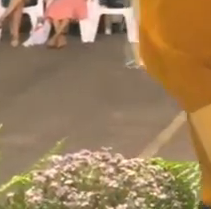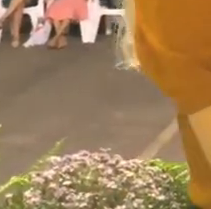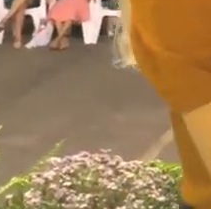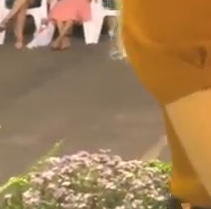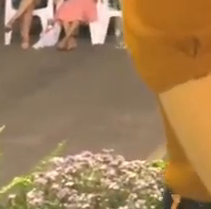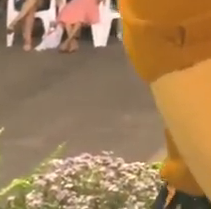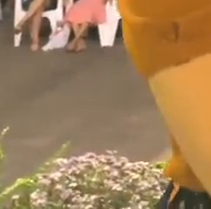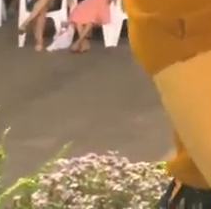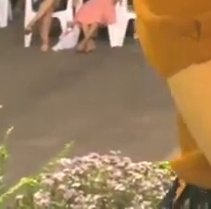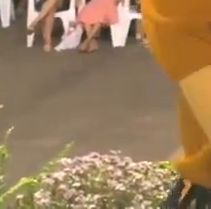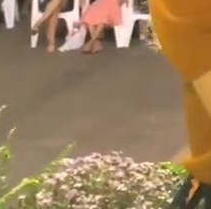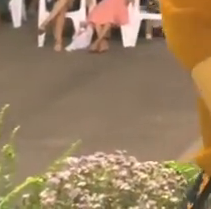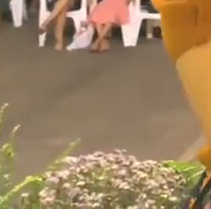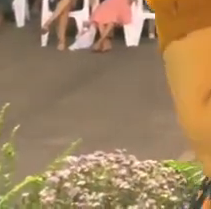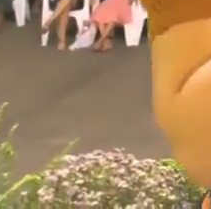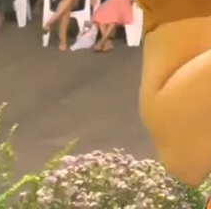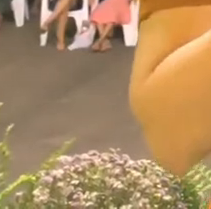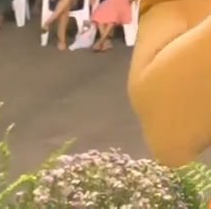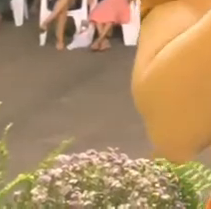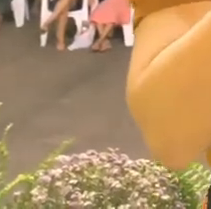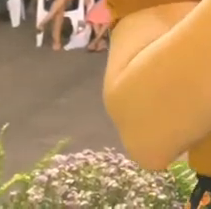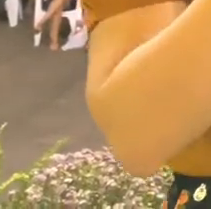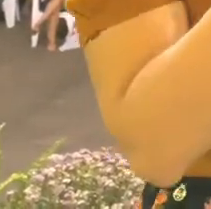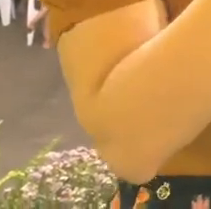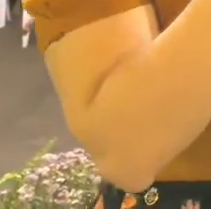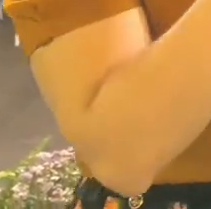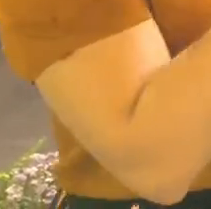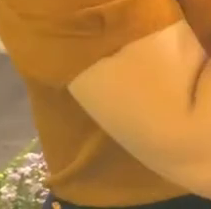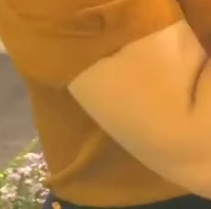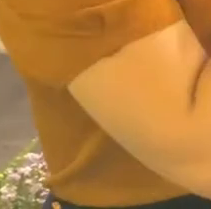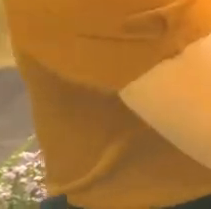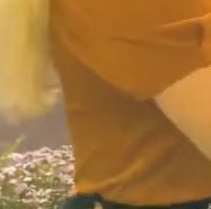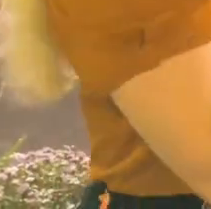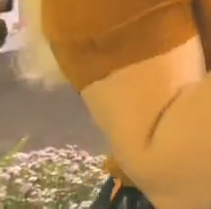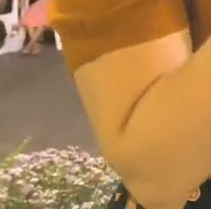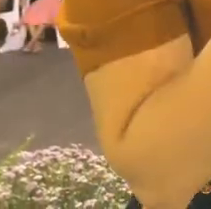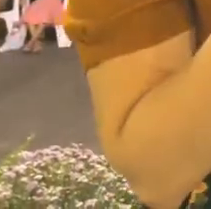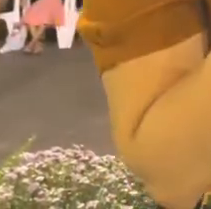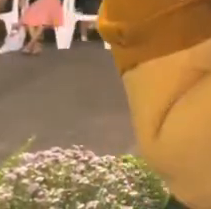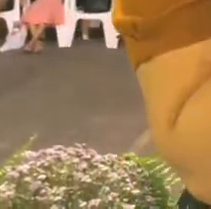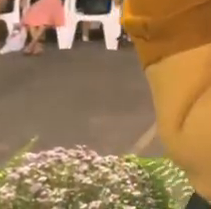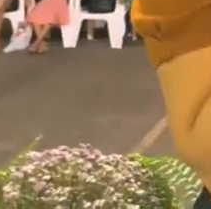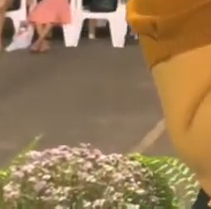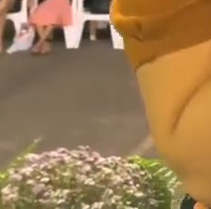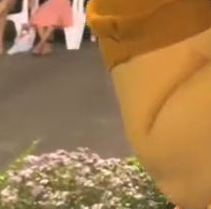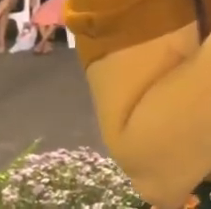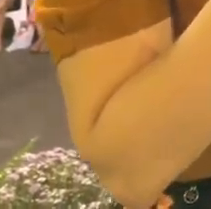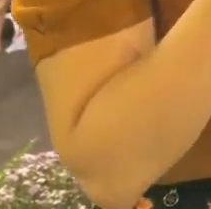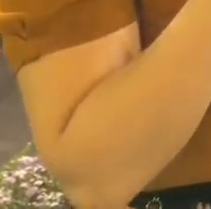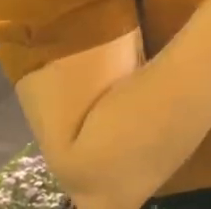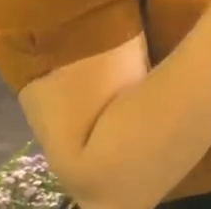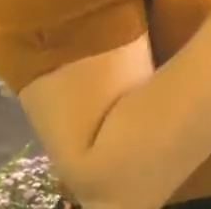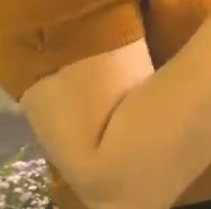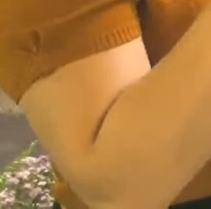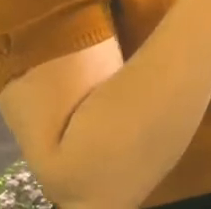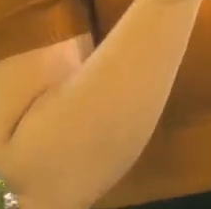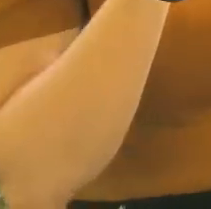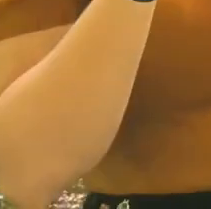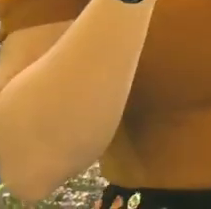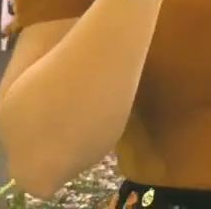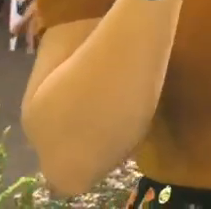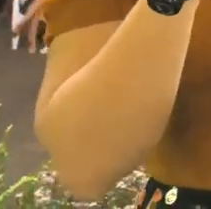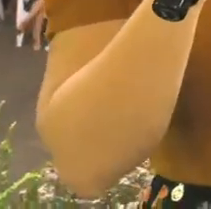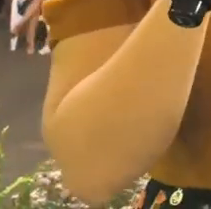de você mandar um abraço aí para quem está nos assistindo Eu gostaria de falar com você que nós temos várias barracas aqui numa Ariquemes